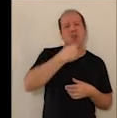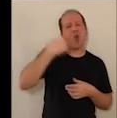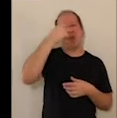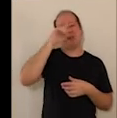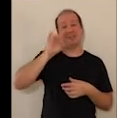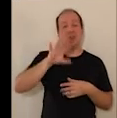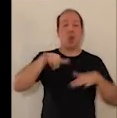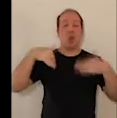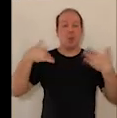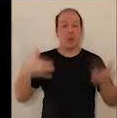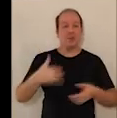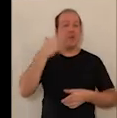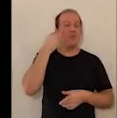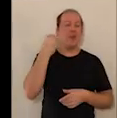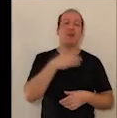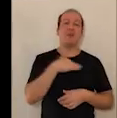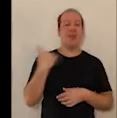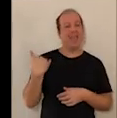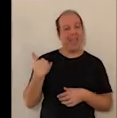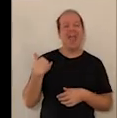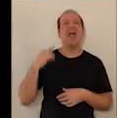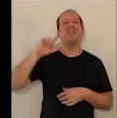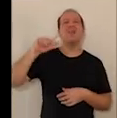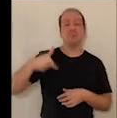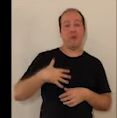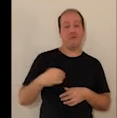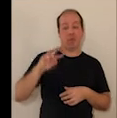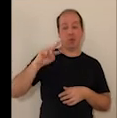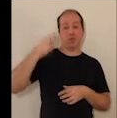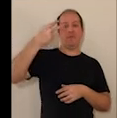Quando Volpone morrer, seu filho ficará duas vezes mais rico.